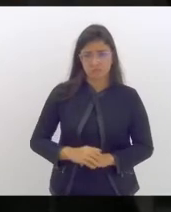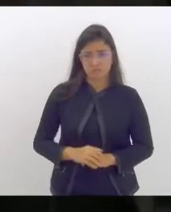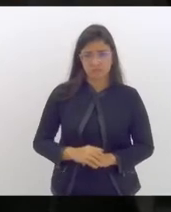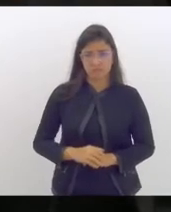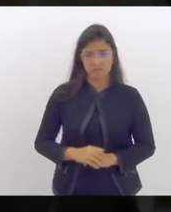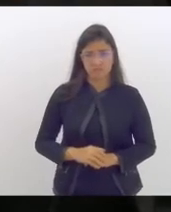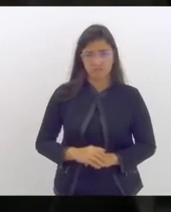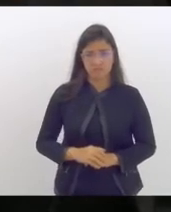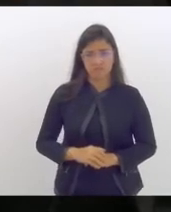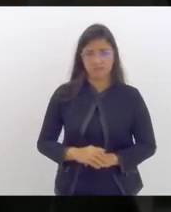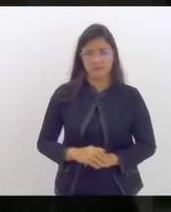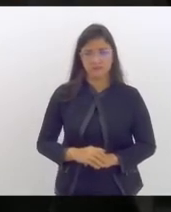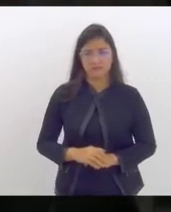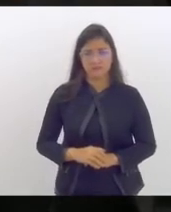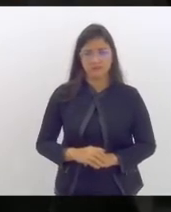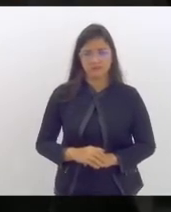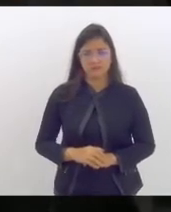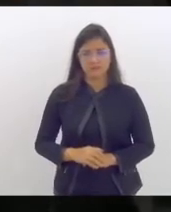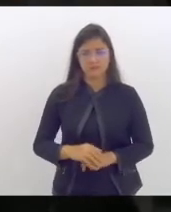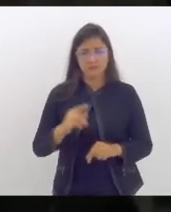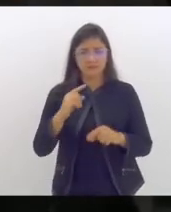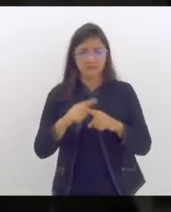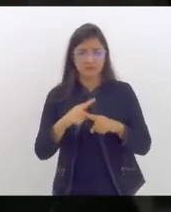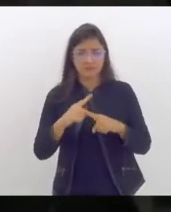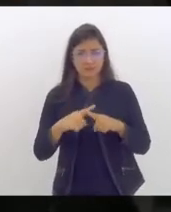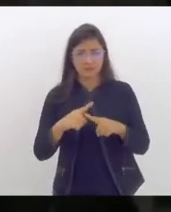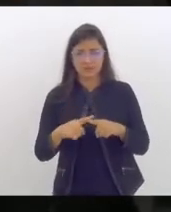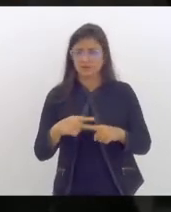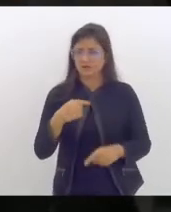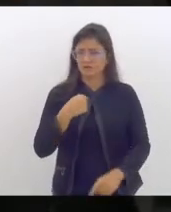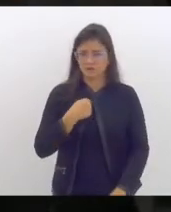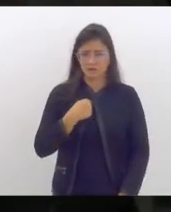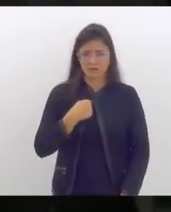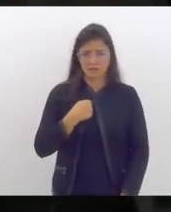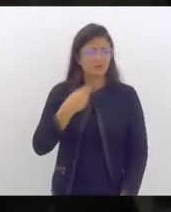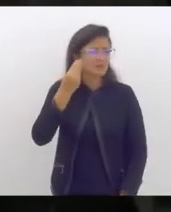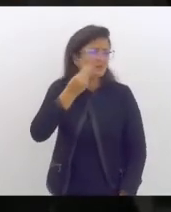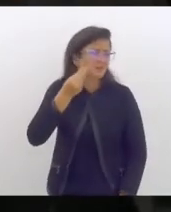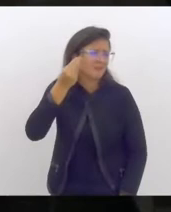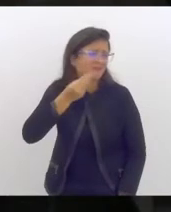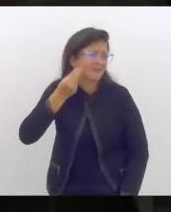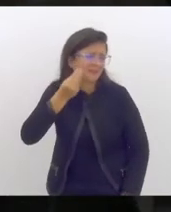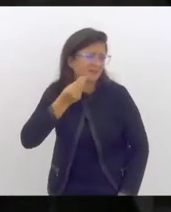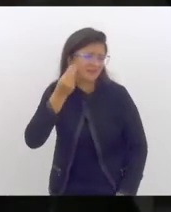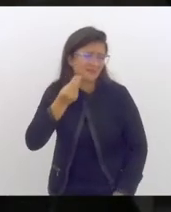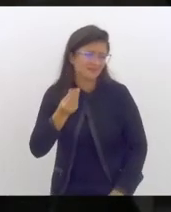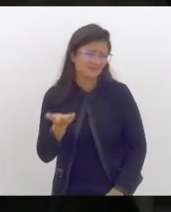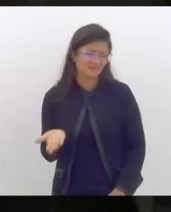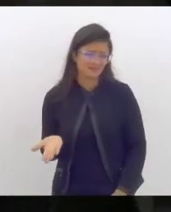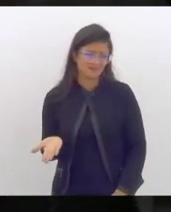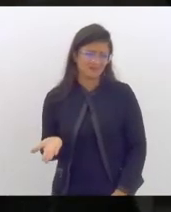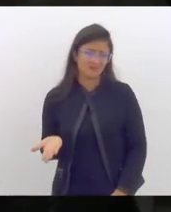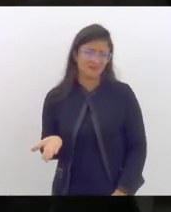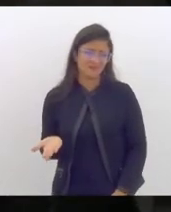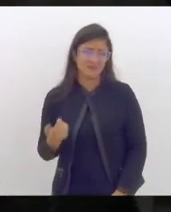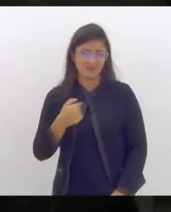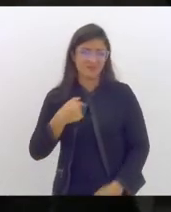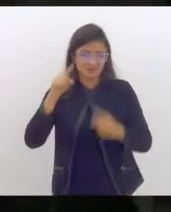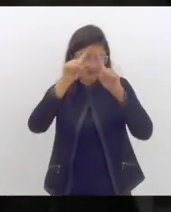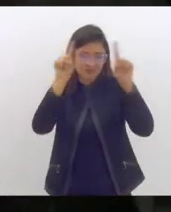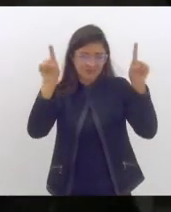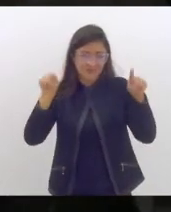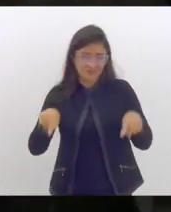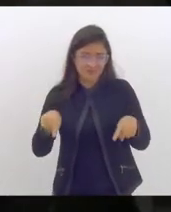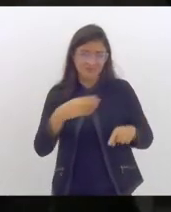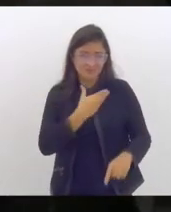hipótese, com a experiência que tenho, e por ser funcionário público,